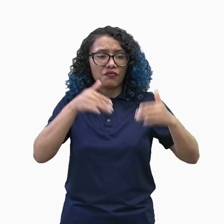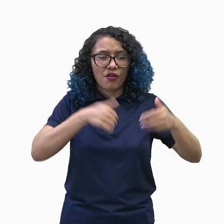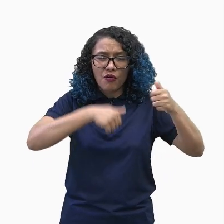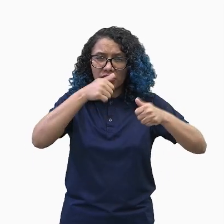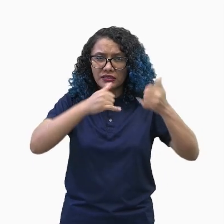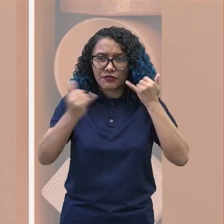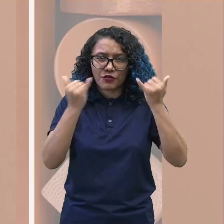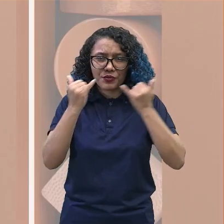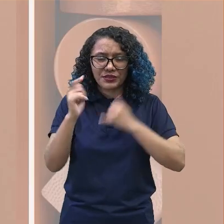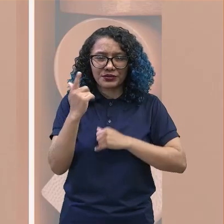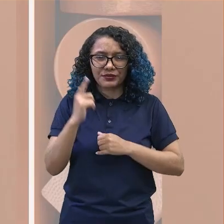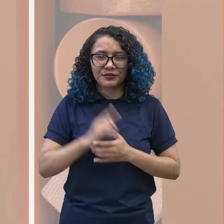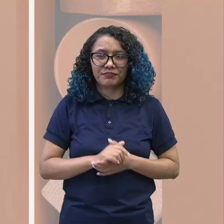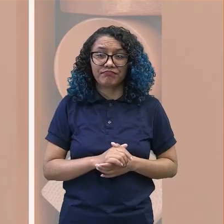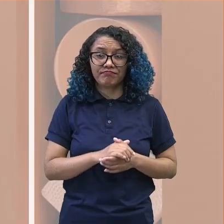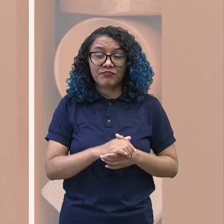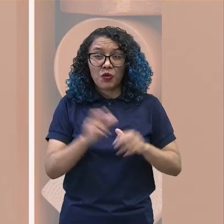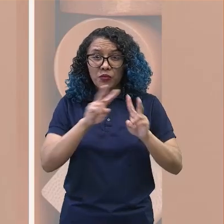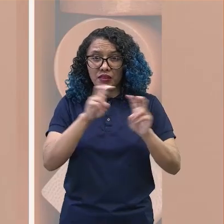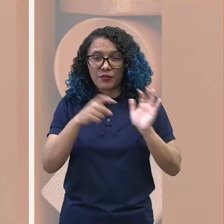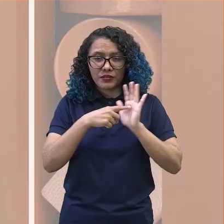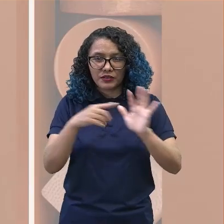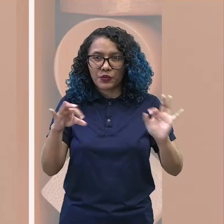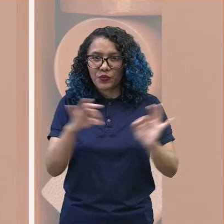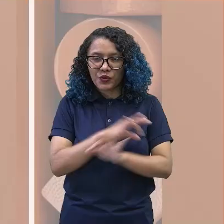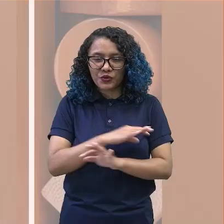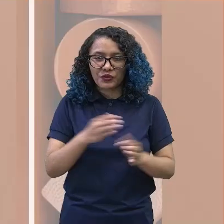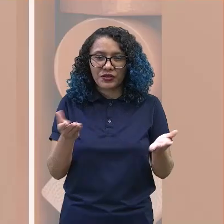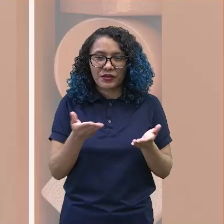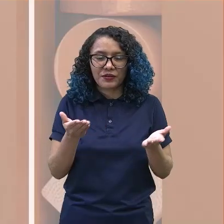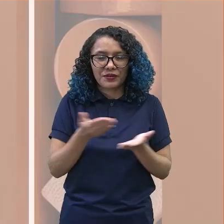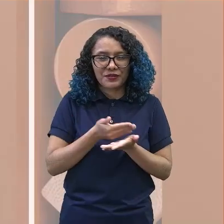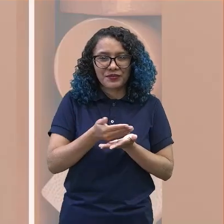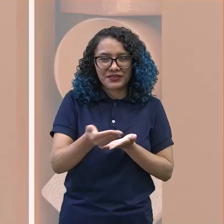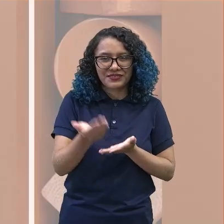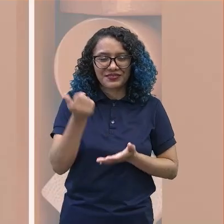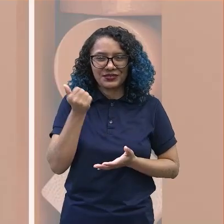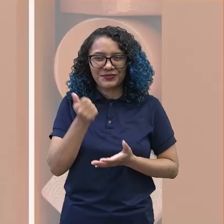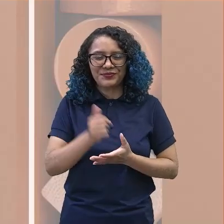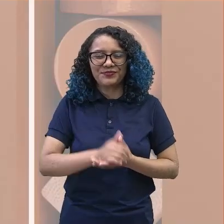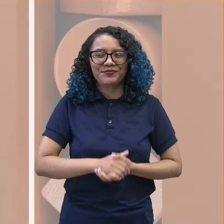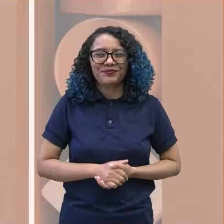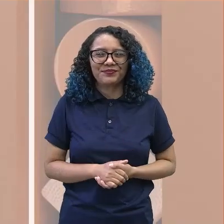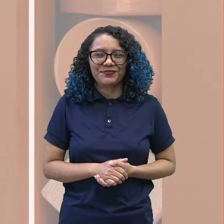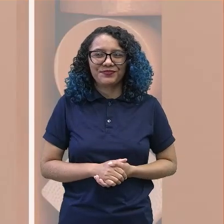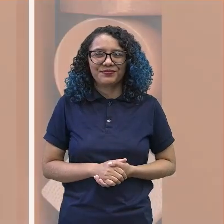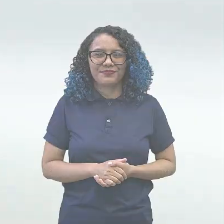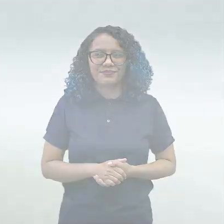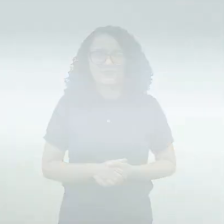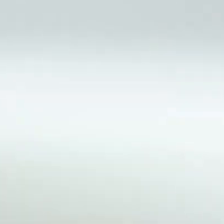informações geográficas. Feita a apresentação do objeto de conhecimento da nossa aula, a gente vai de conteúdo.